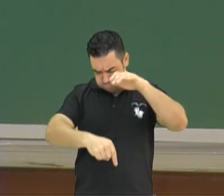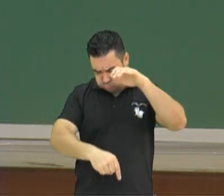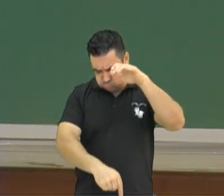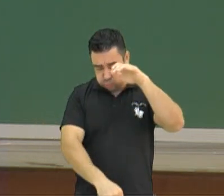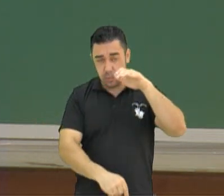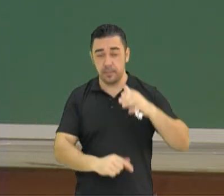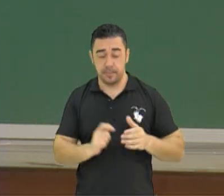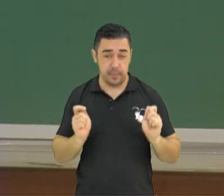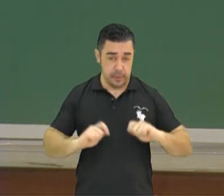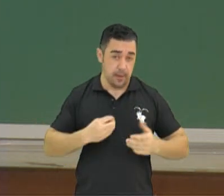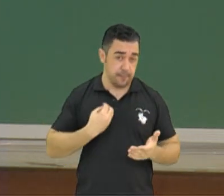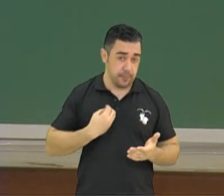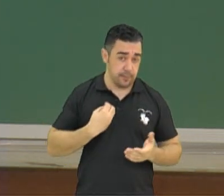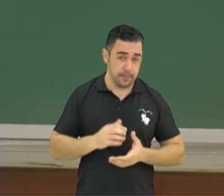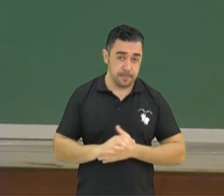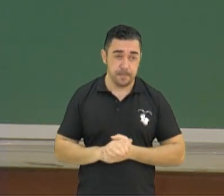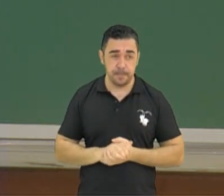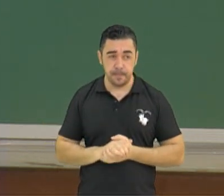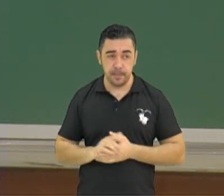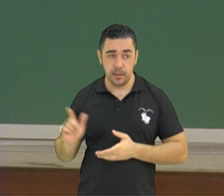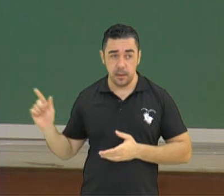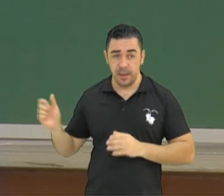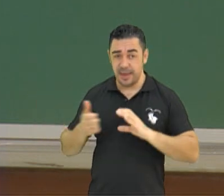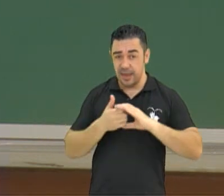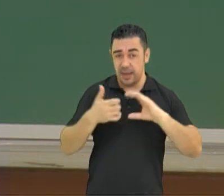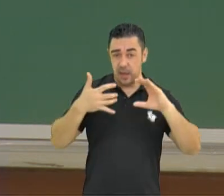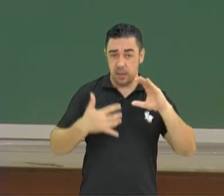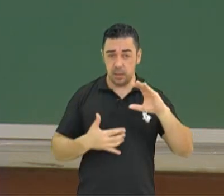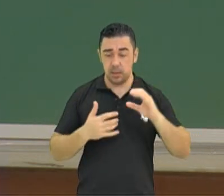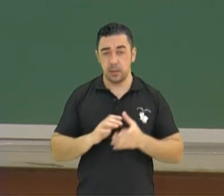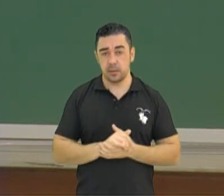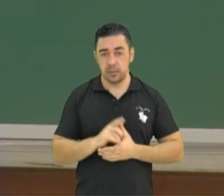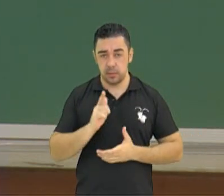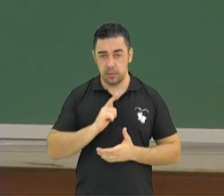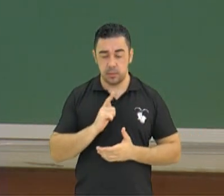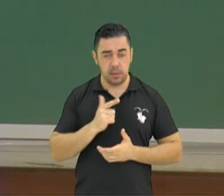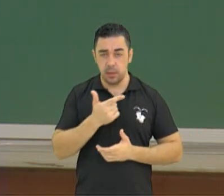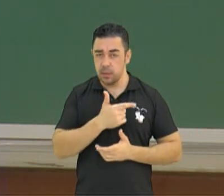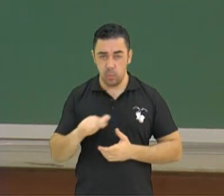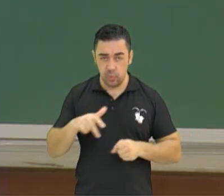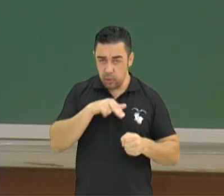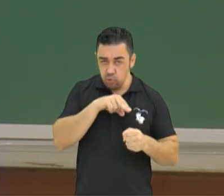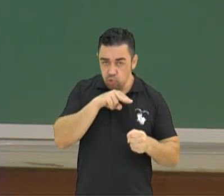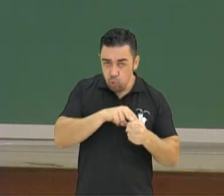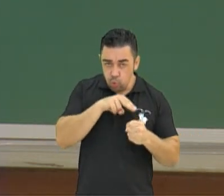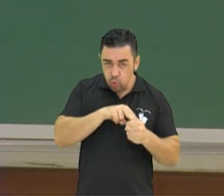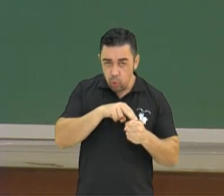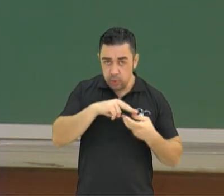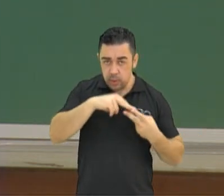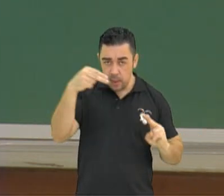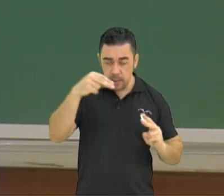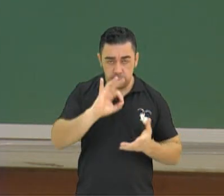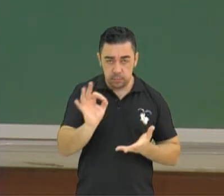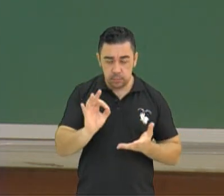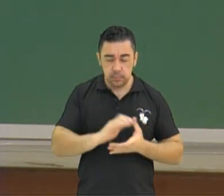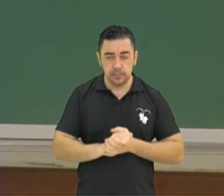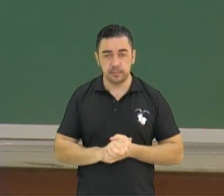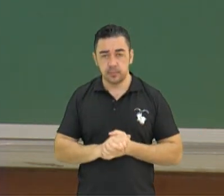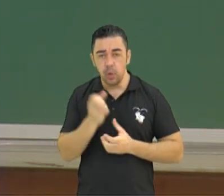tá? Aqui, gente, ó, característica, são procariontes. A gente falou bastante disso já. Número de